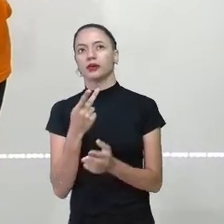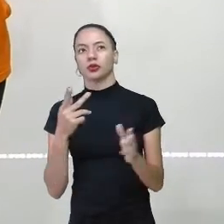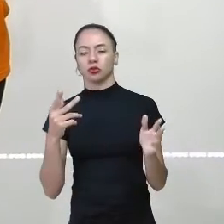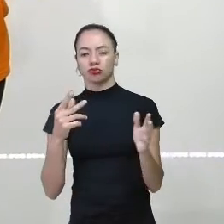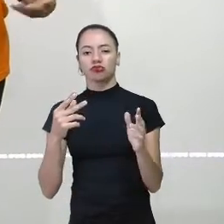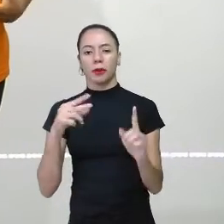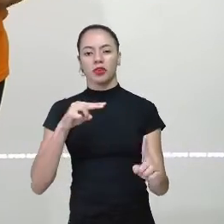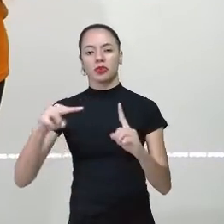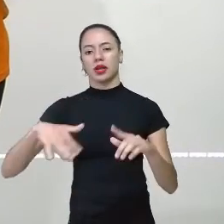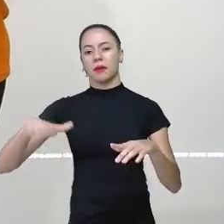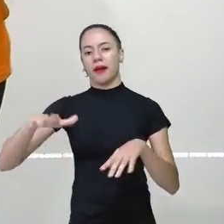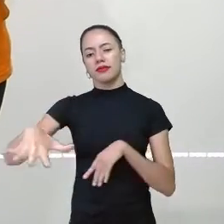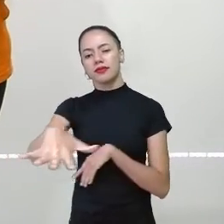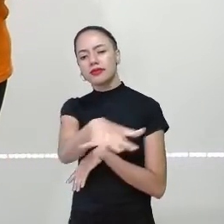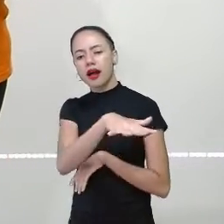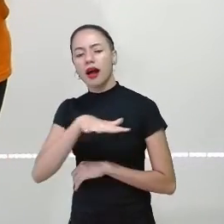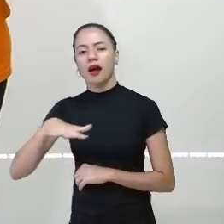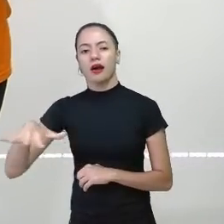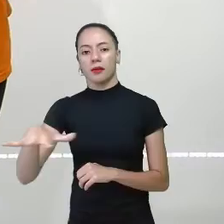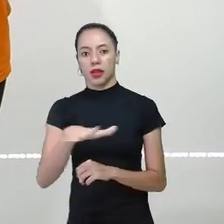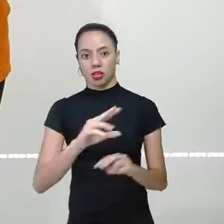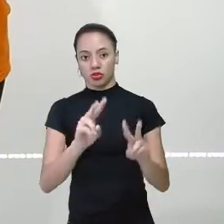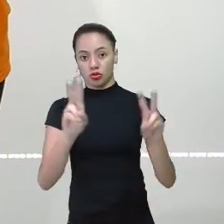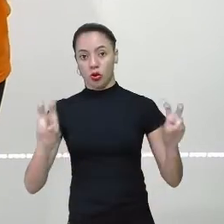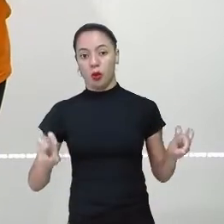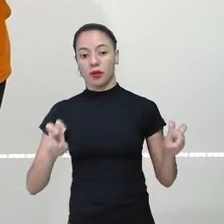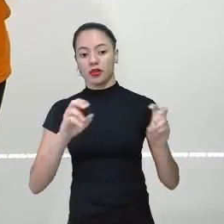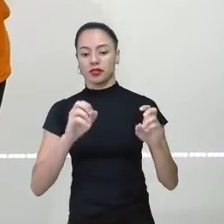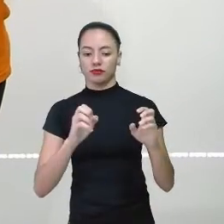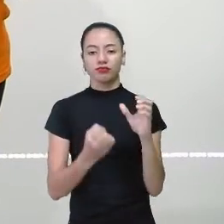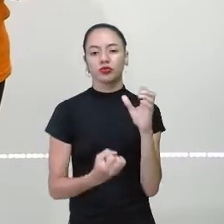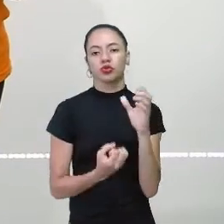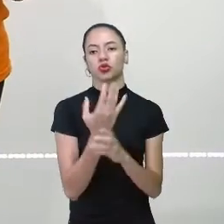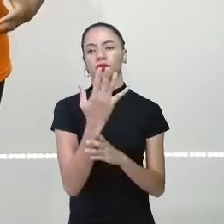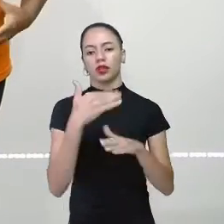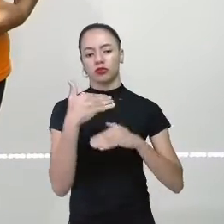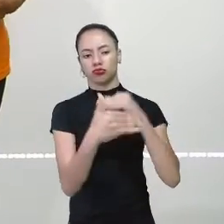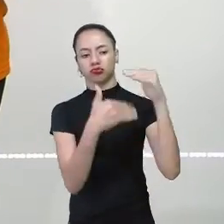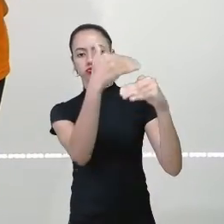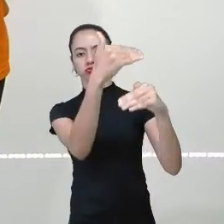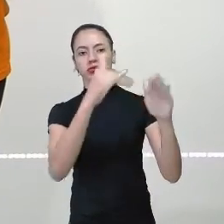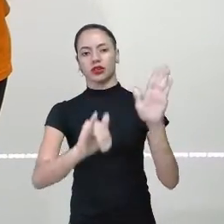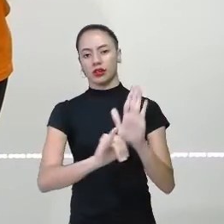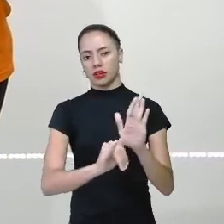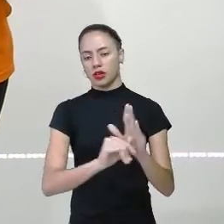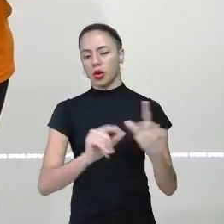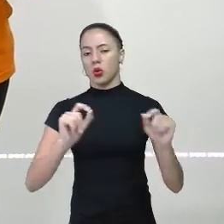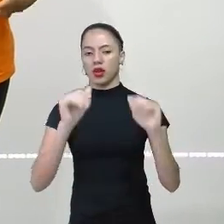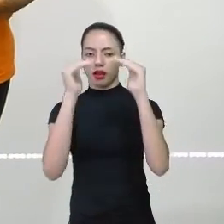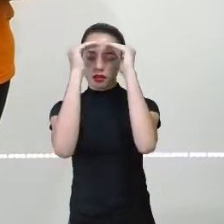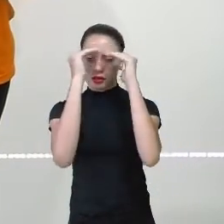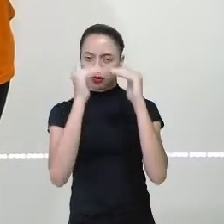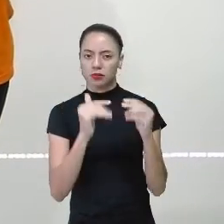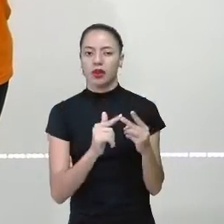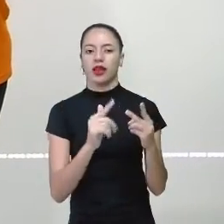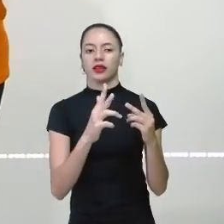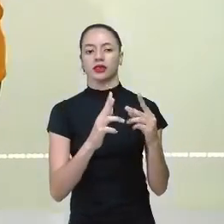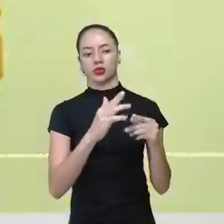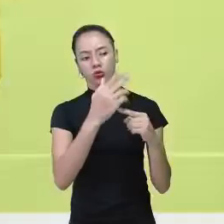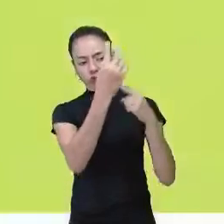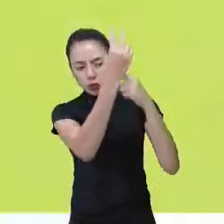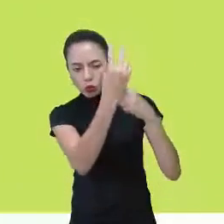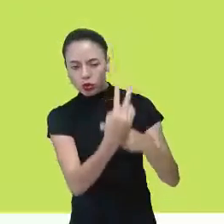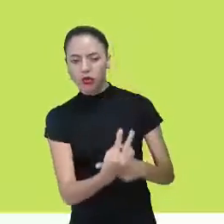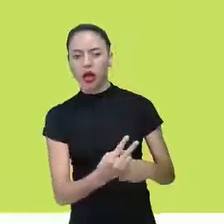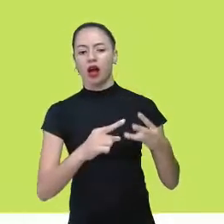ampla, algo super importante para a formação da identidade, que é o respeito, que é o cuidado, que é a